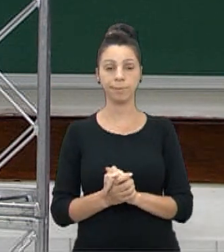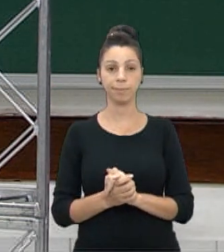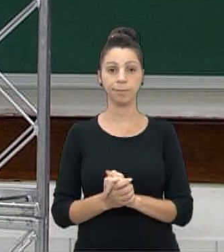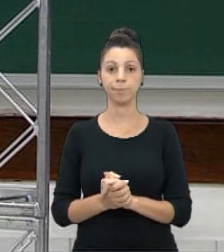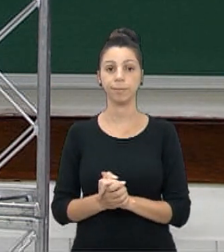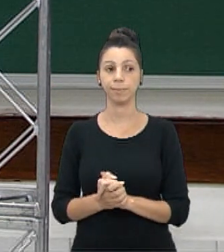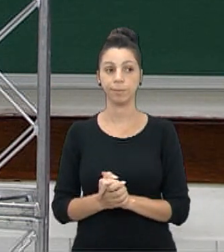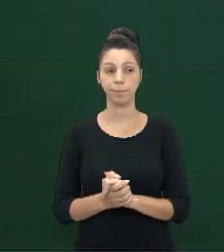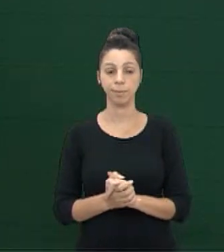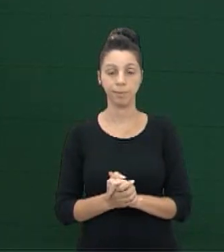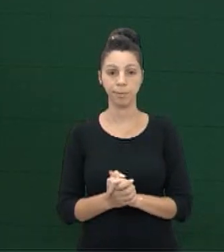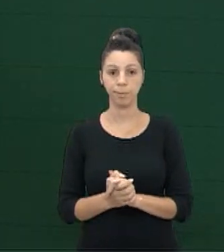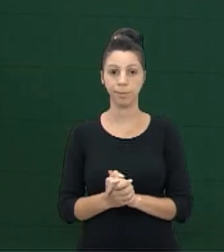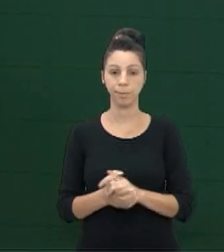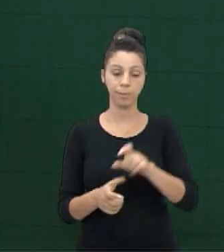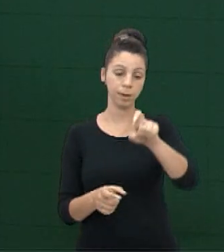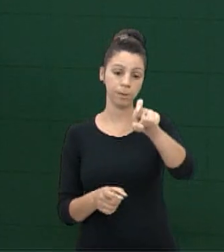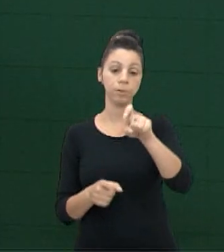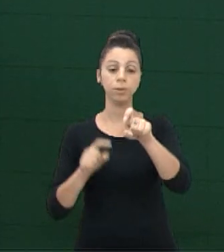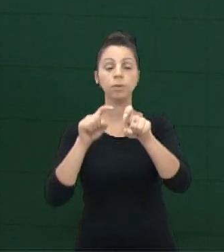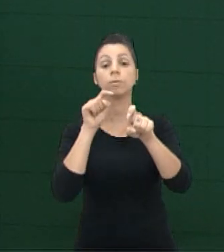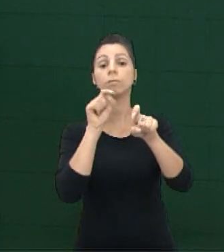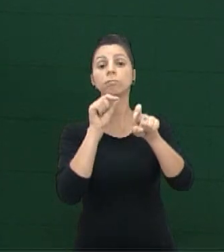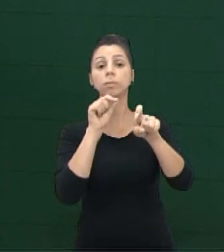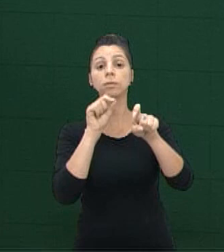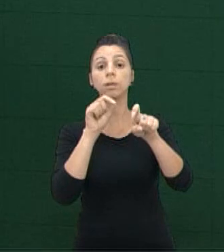é 58 graus